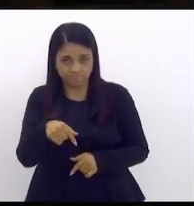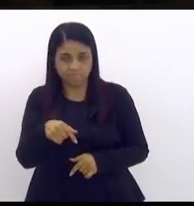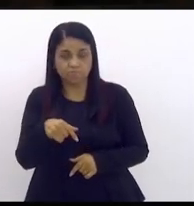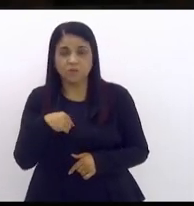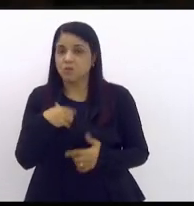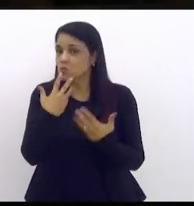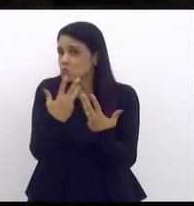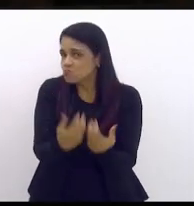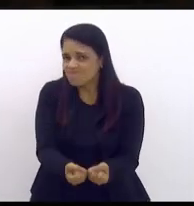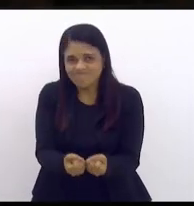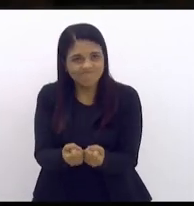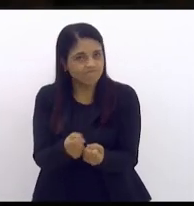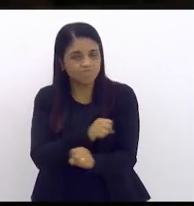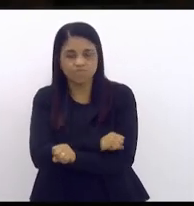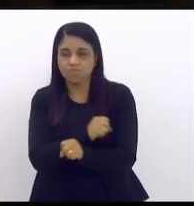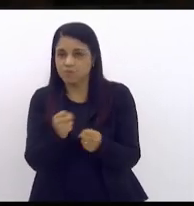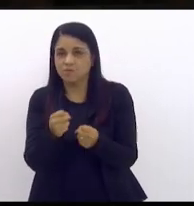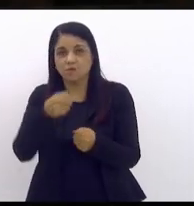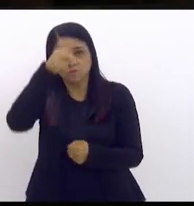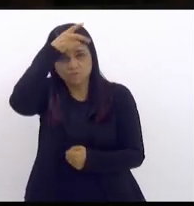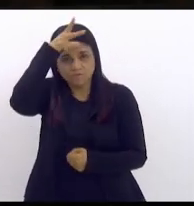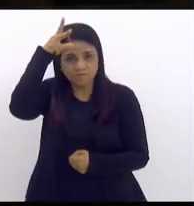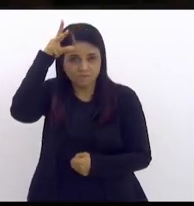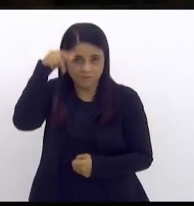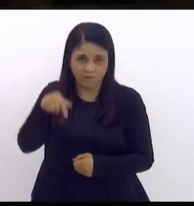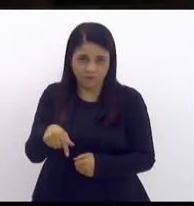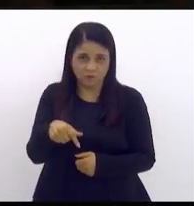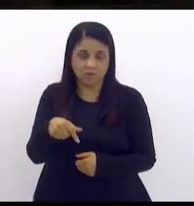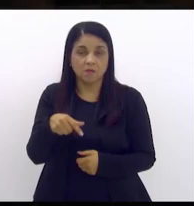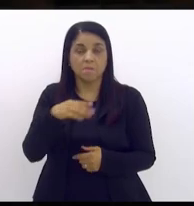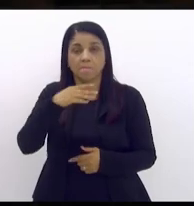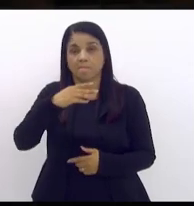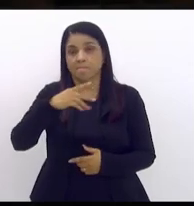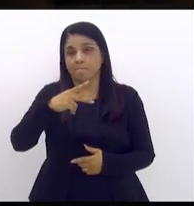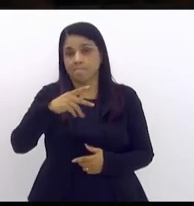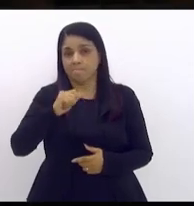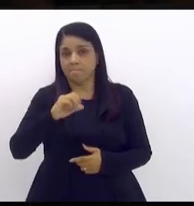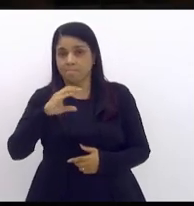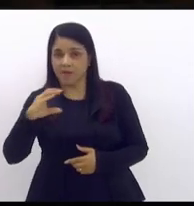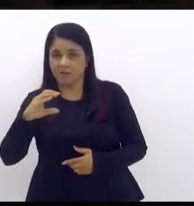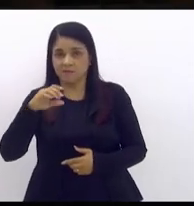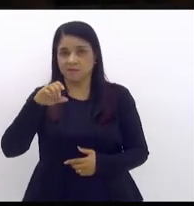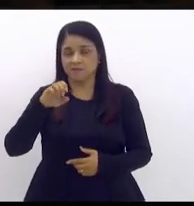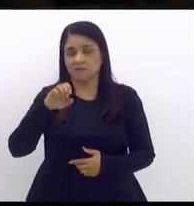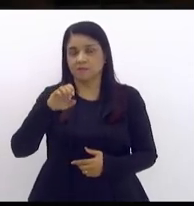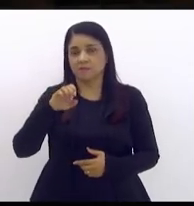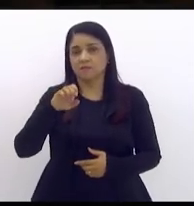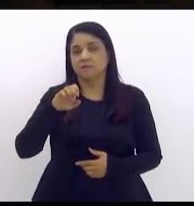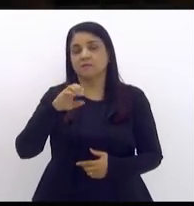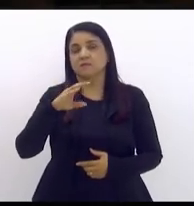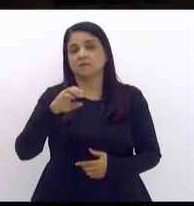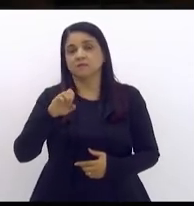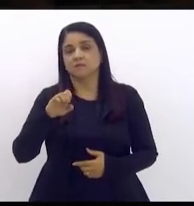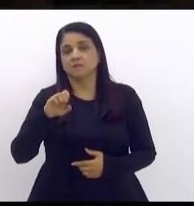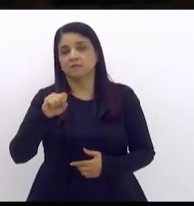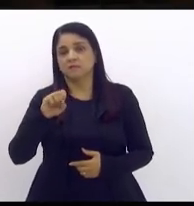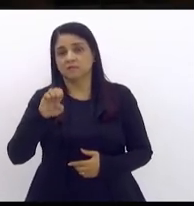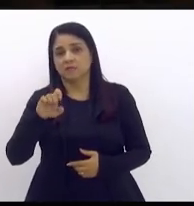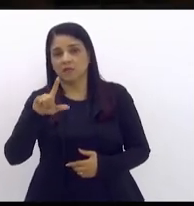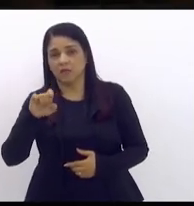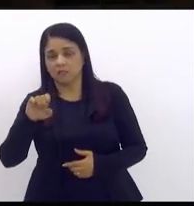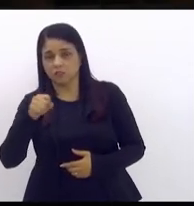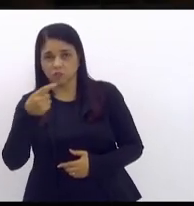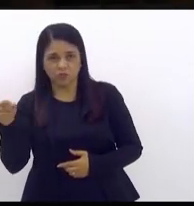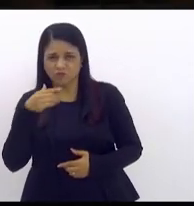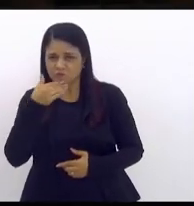para aceitar que o governo municipal pediu no PAC Seleções quase 250 milhões para comprar frota para as empresas